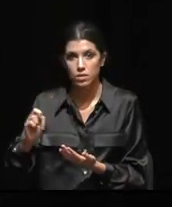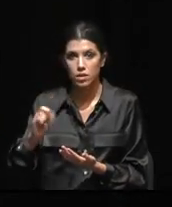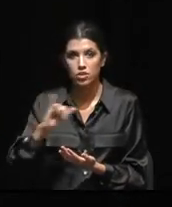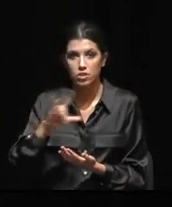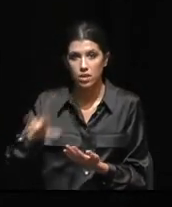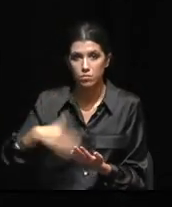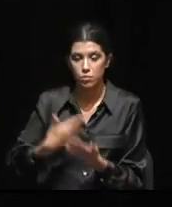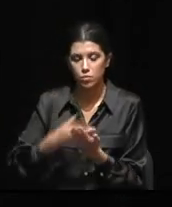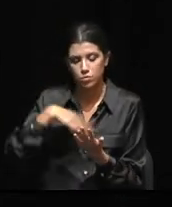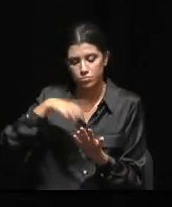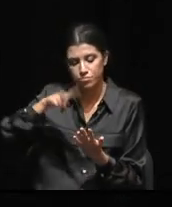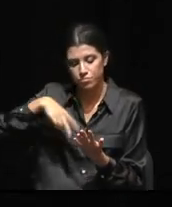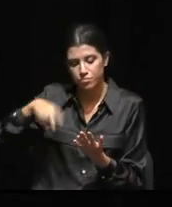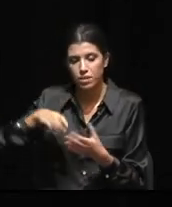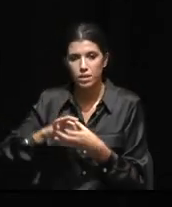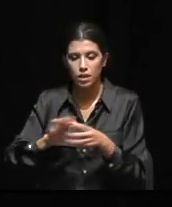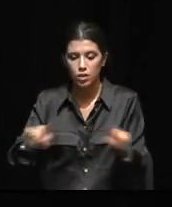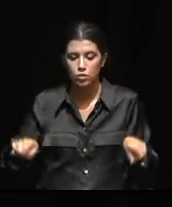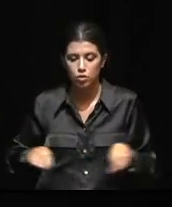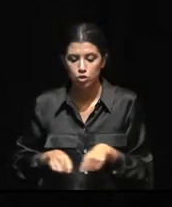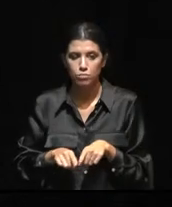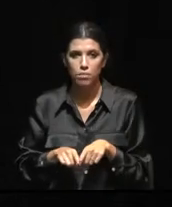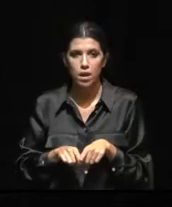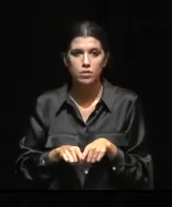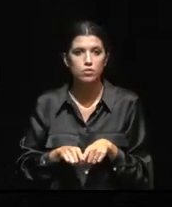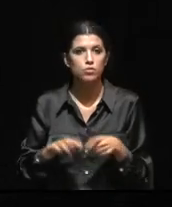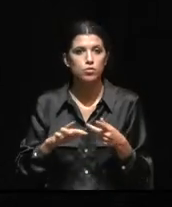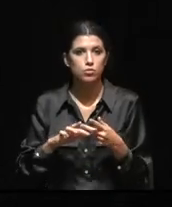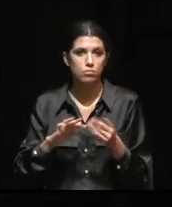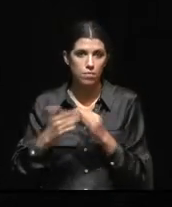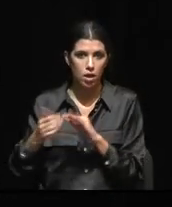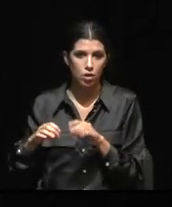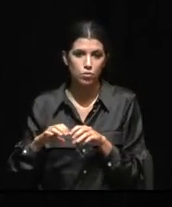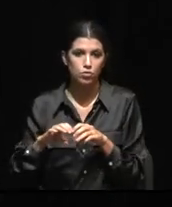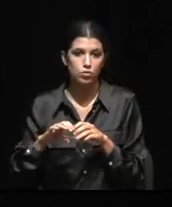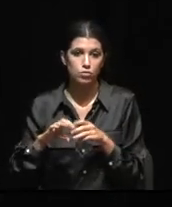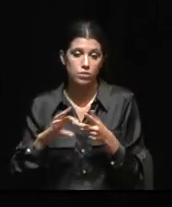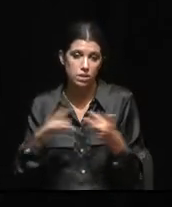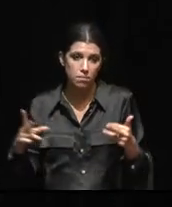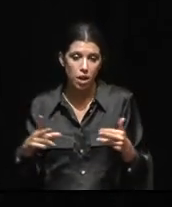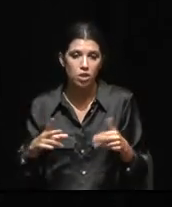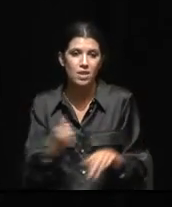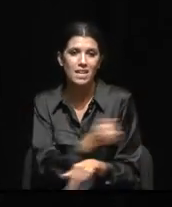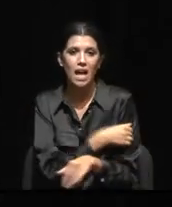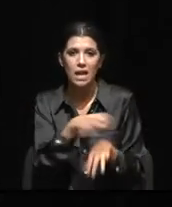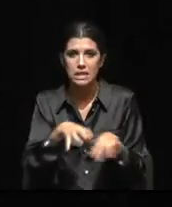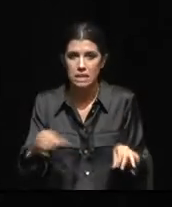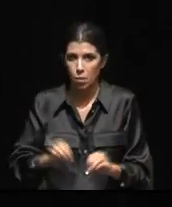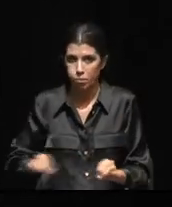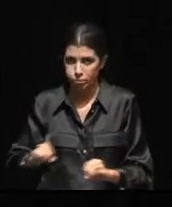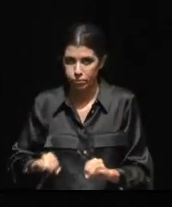iniciativa Liberal acerca dos espaços não habitacionais em bairros municipais em Lisboa